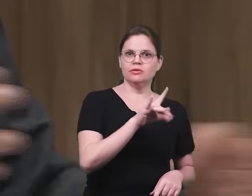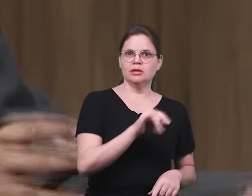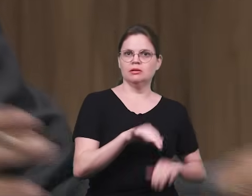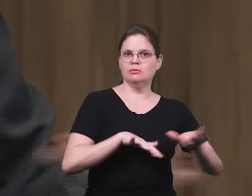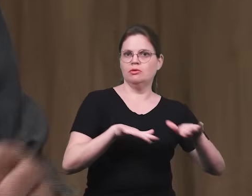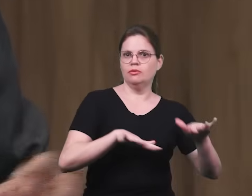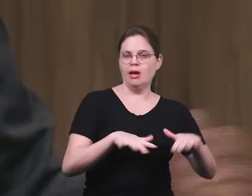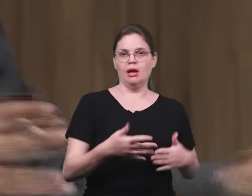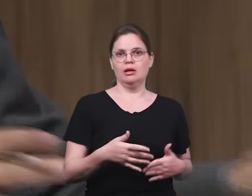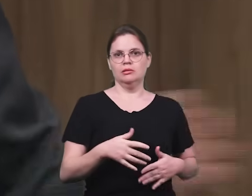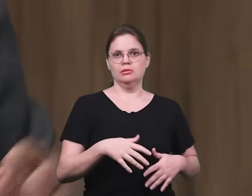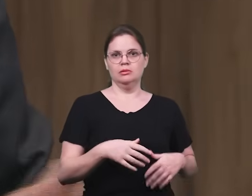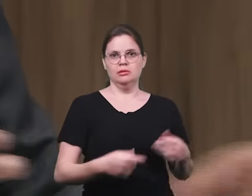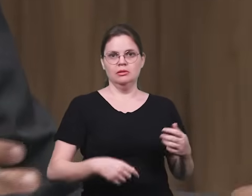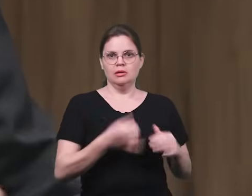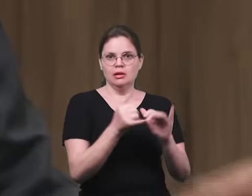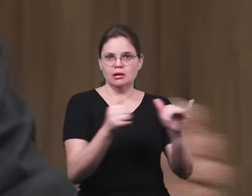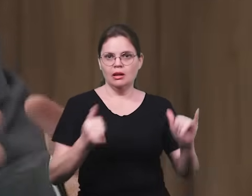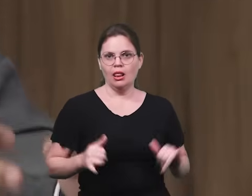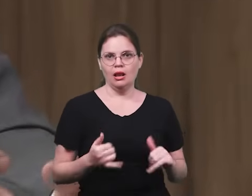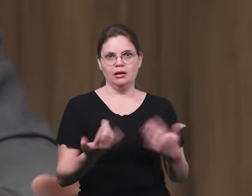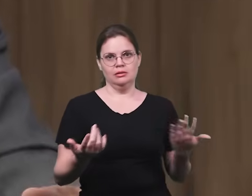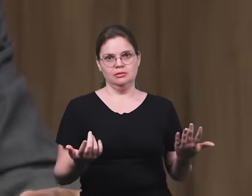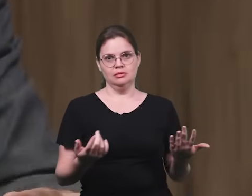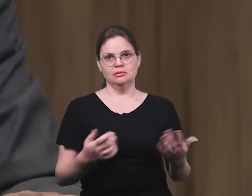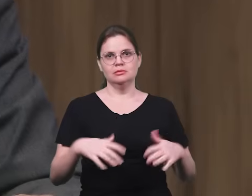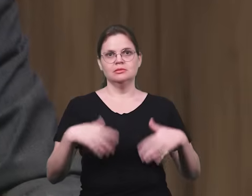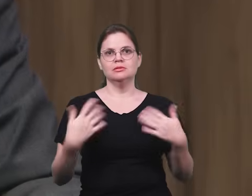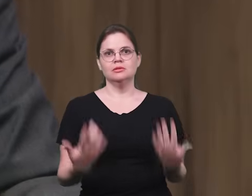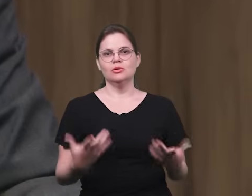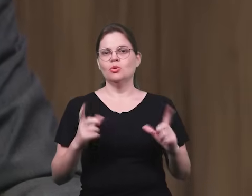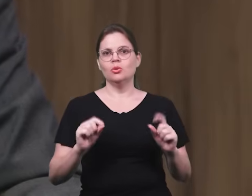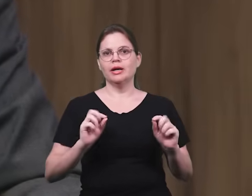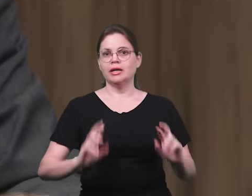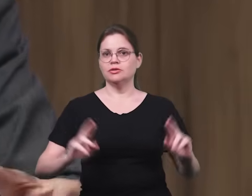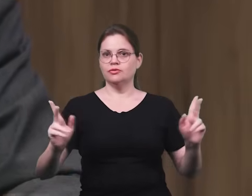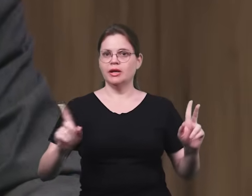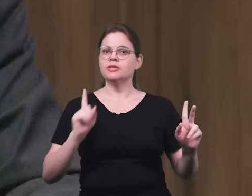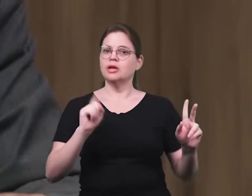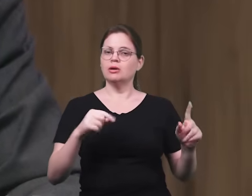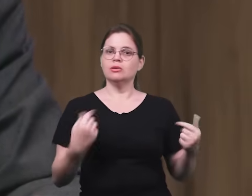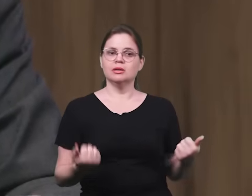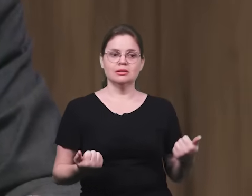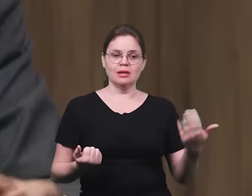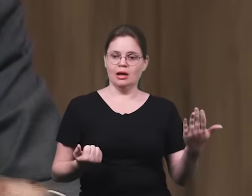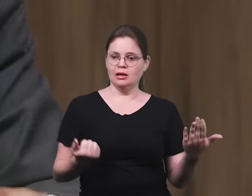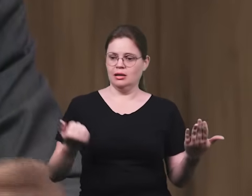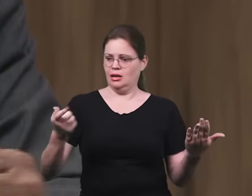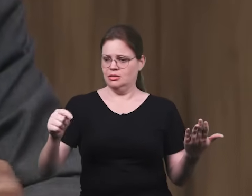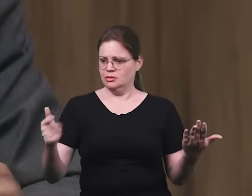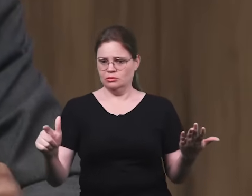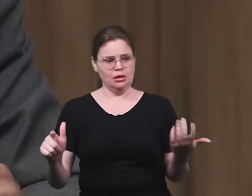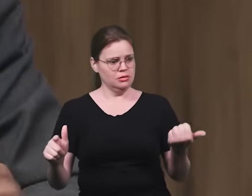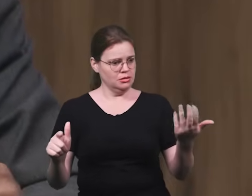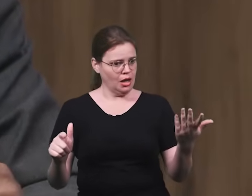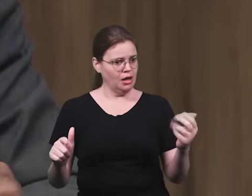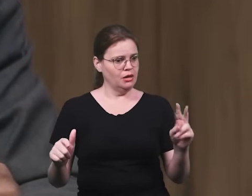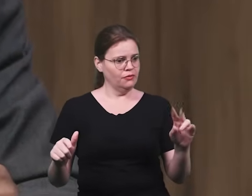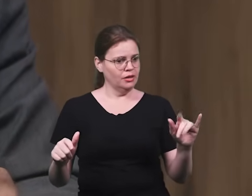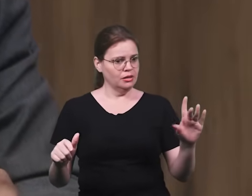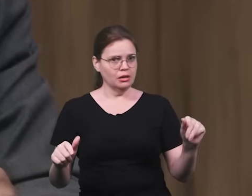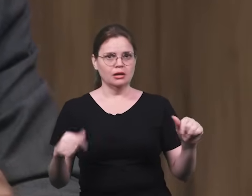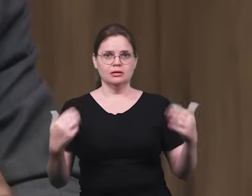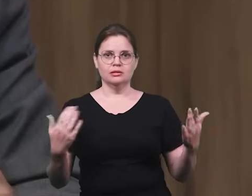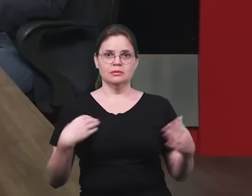distinção entre esses dois extremos? É a alma vivente. É o princípio de vida que Deus concedeu